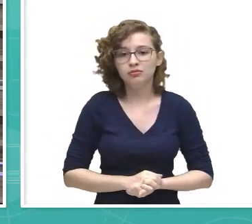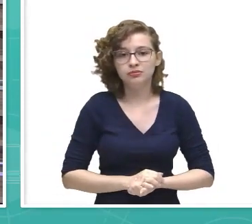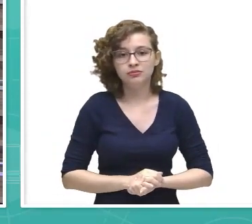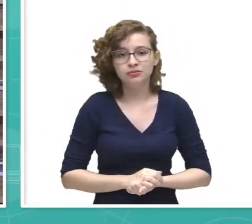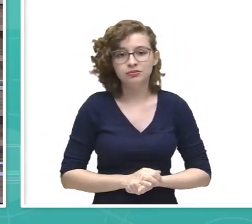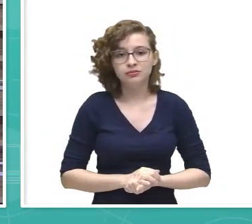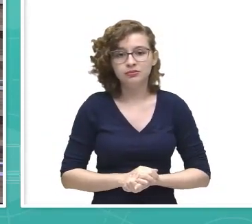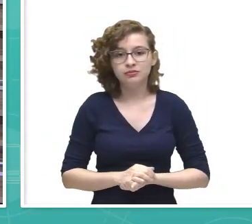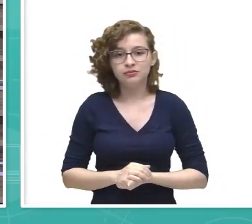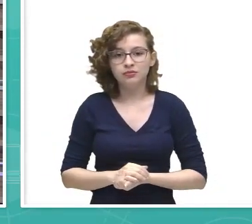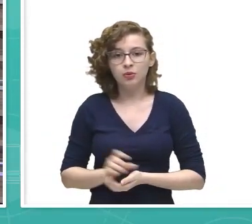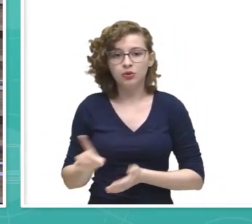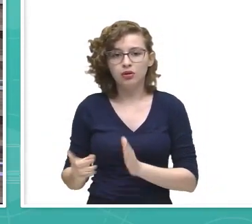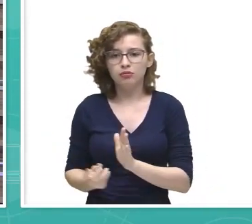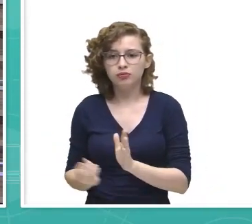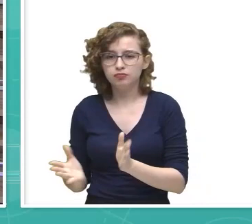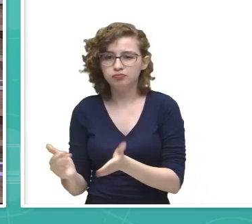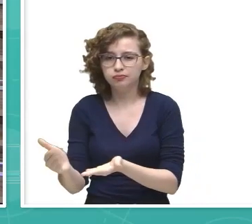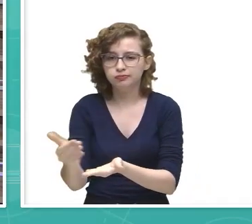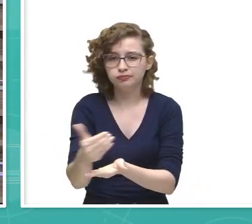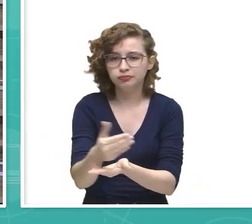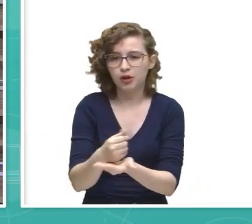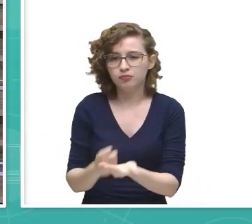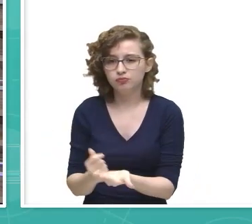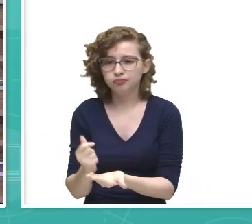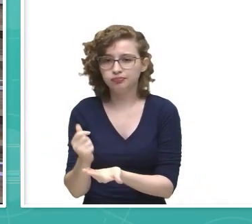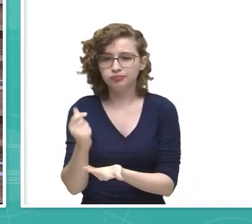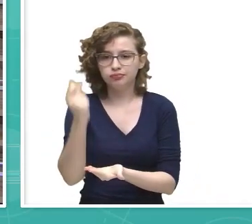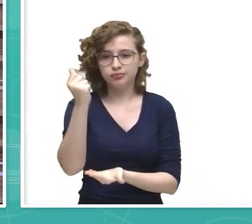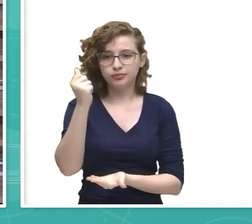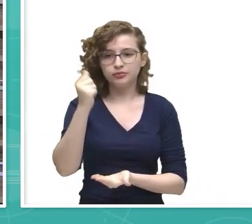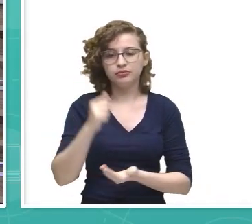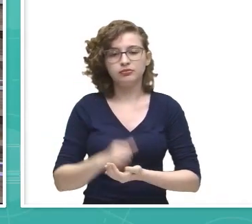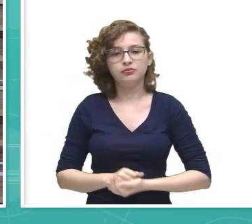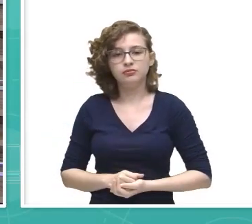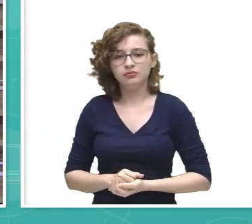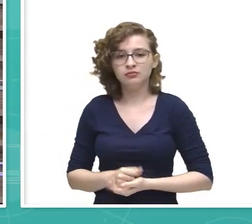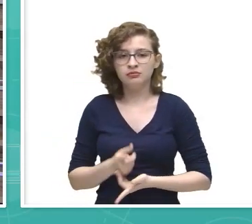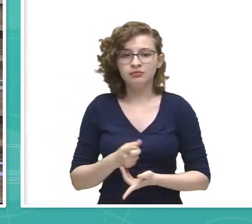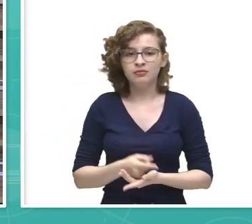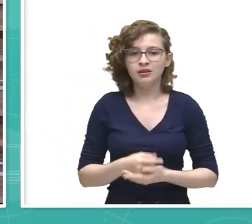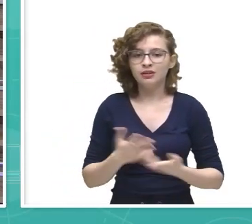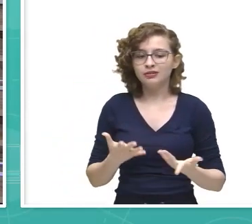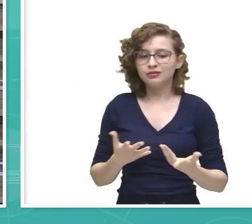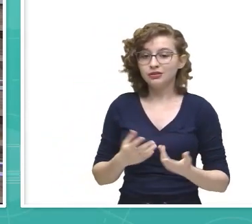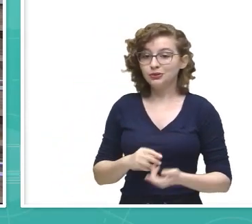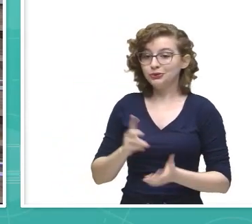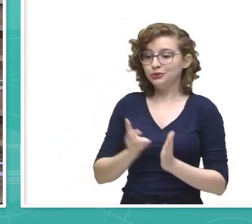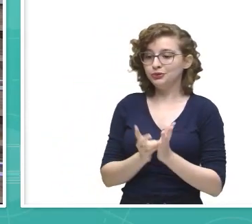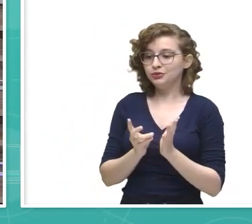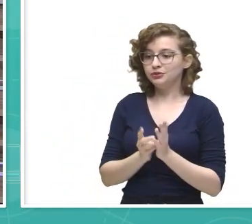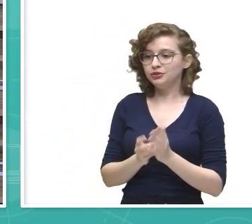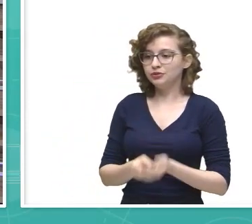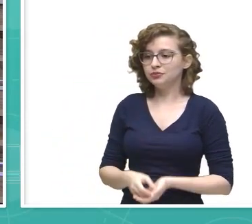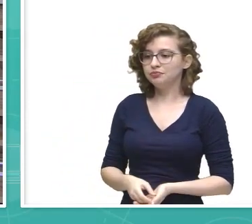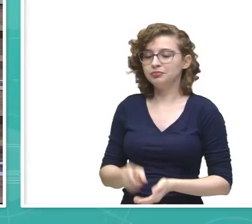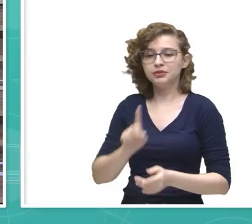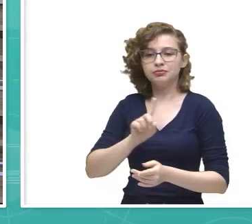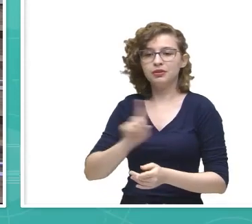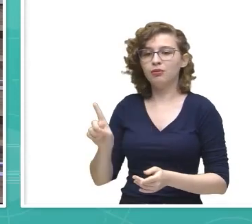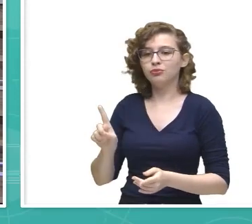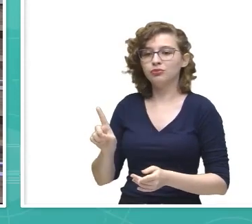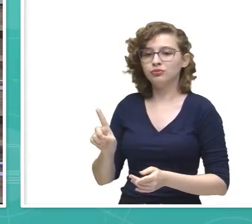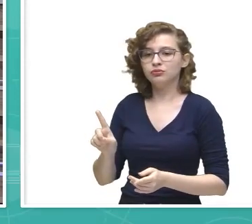acumular riquezas cada vez mais. Então, o índio, que não era bobo, começou a negar-se a fazer esse trabalho. E foi